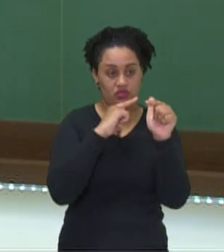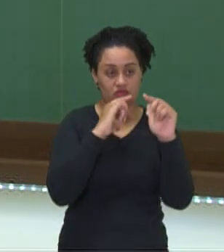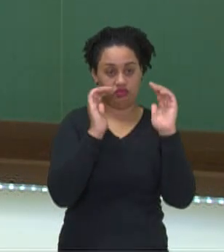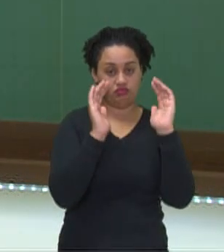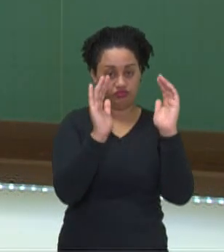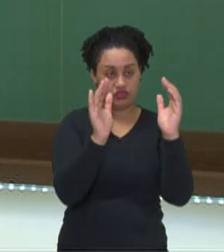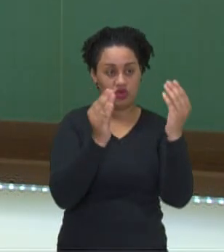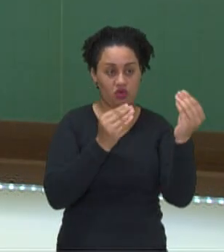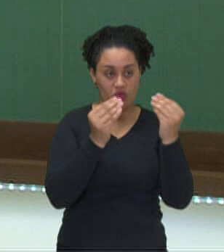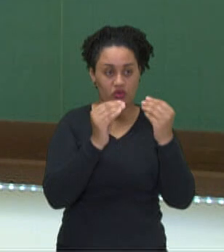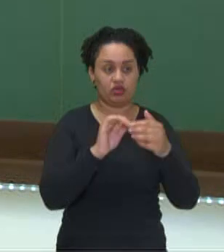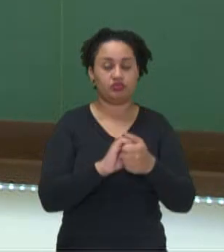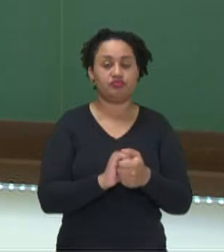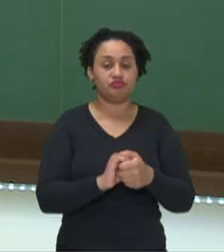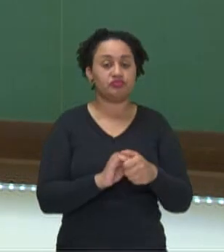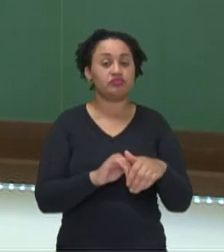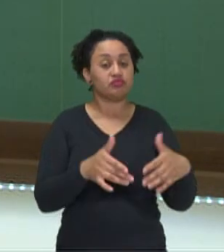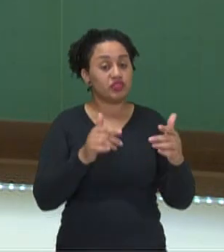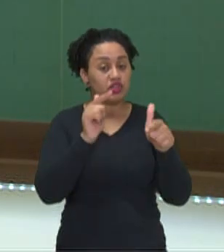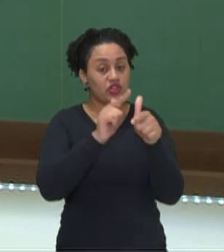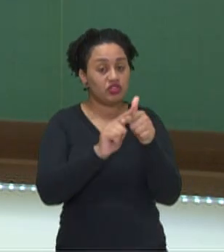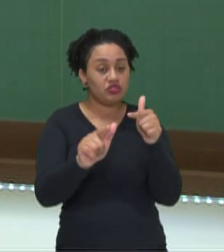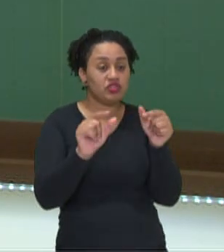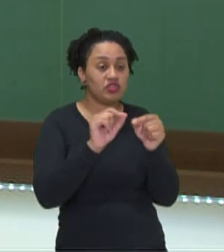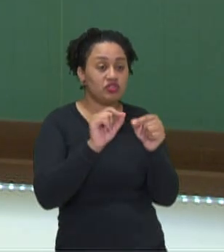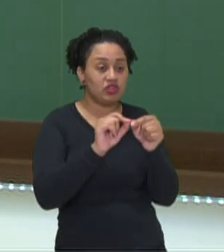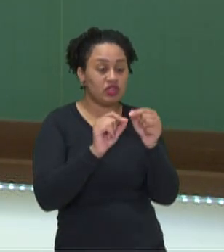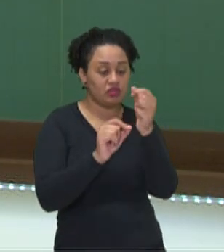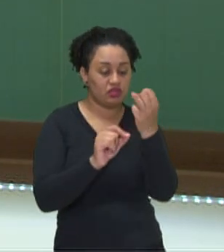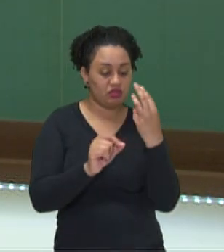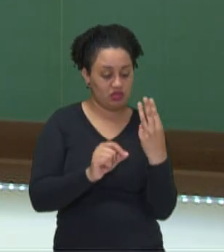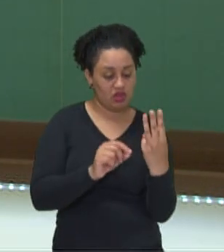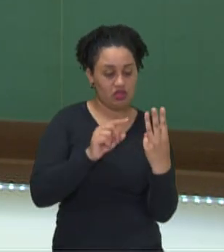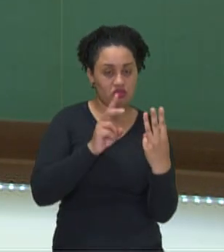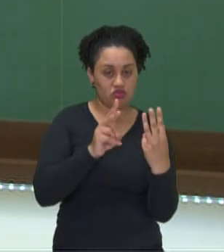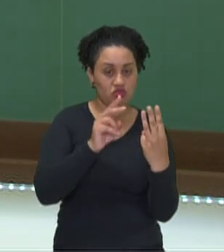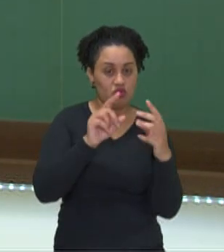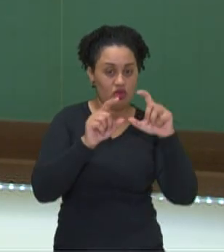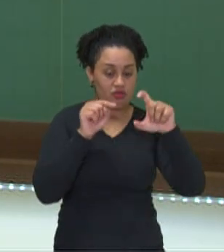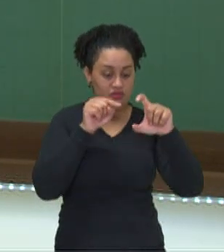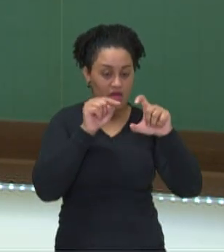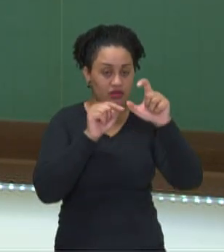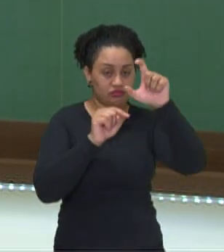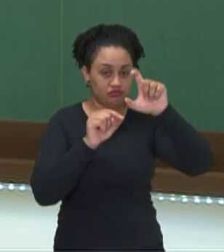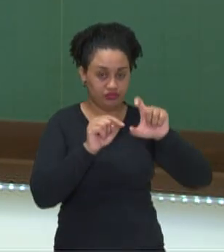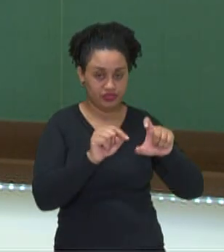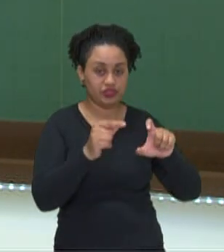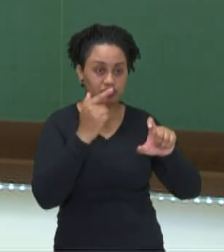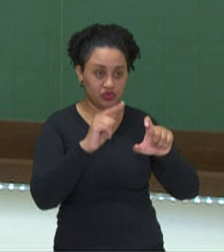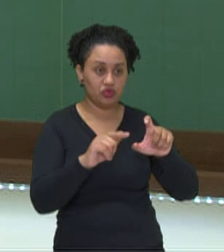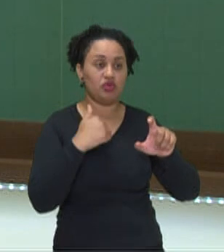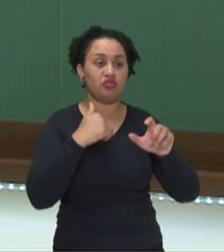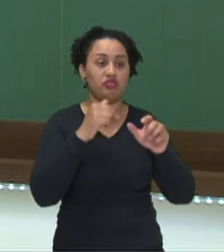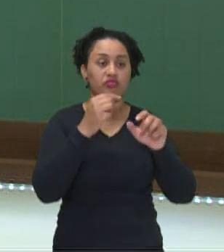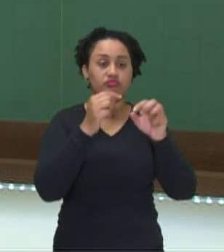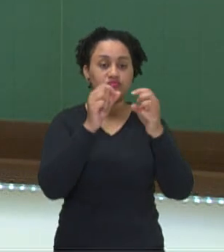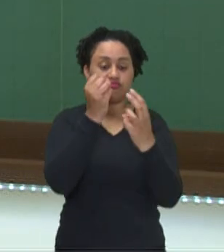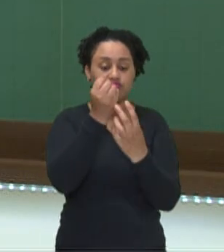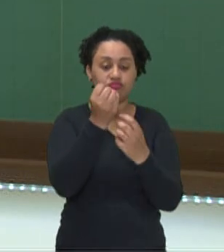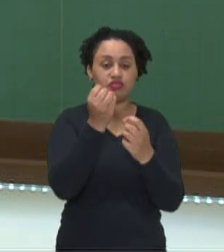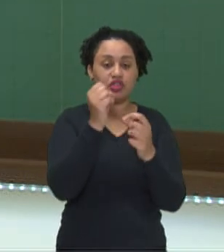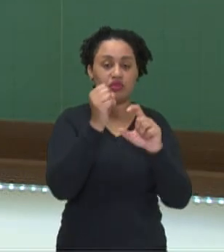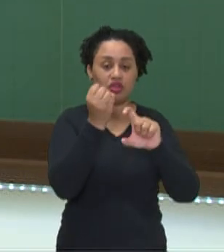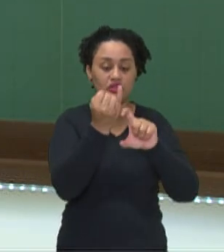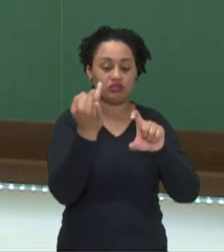do parênteses. Na divisão, mantemos a base e subtraímos os expoentes. Então,